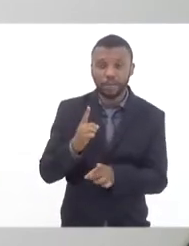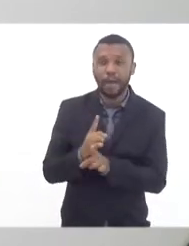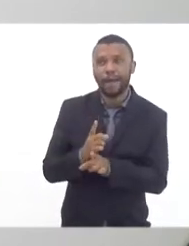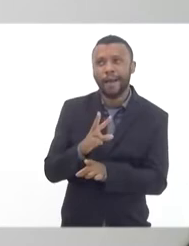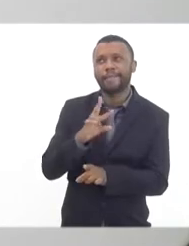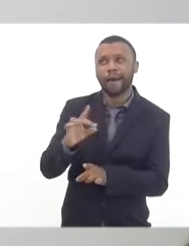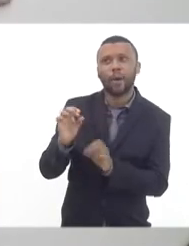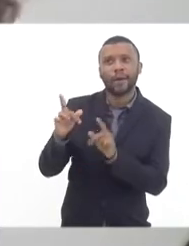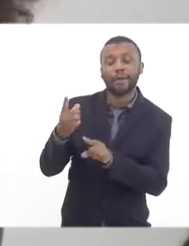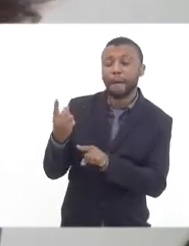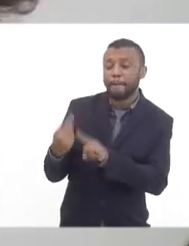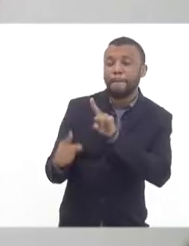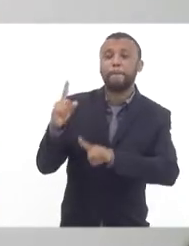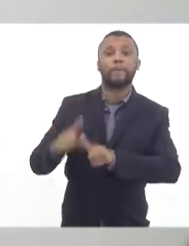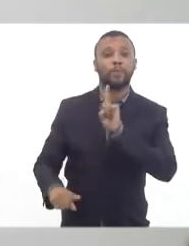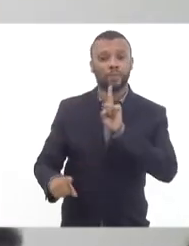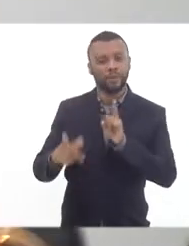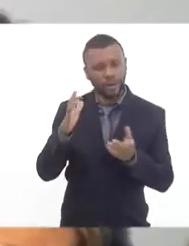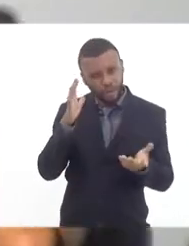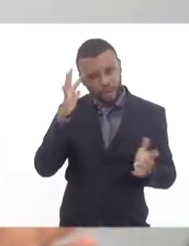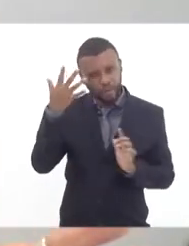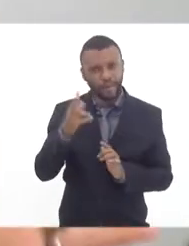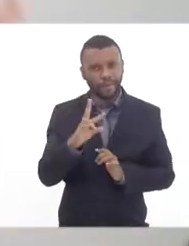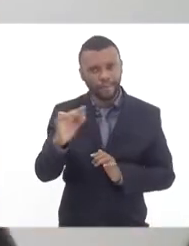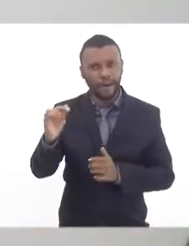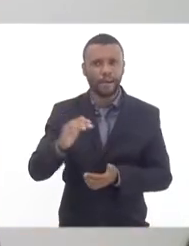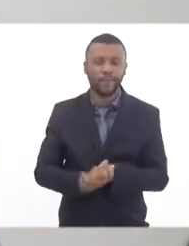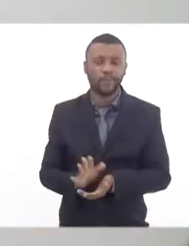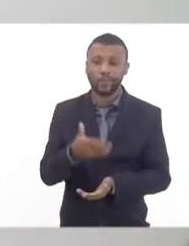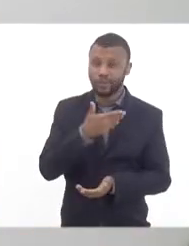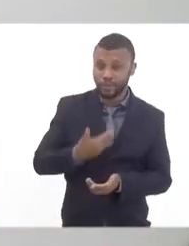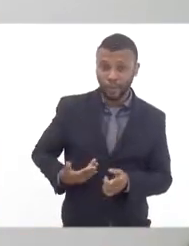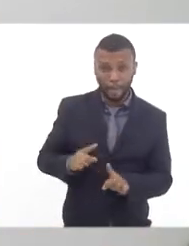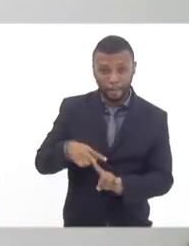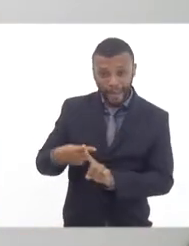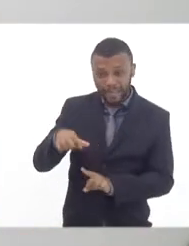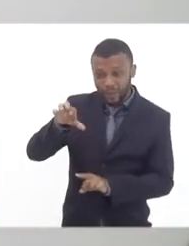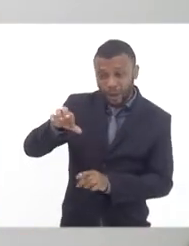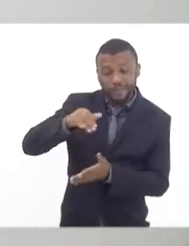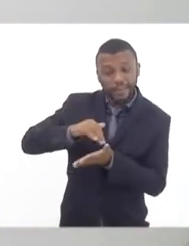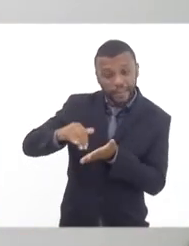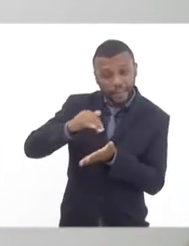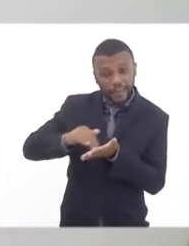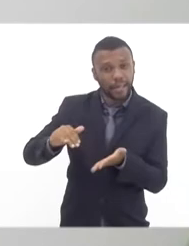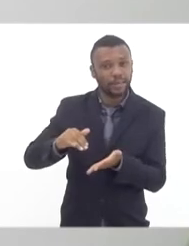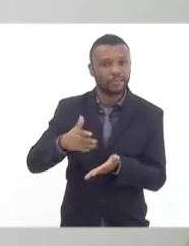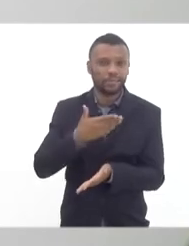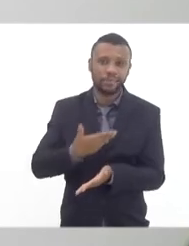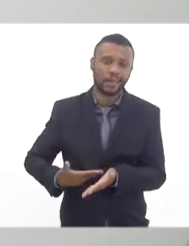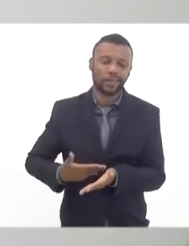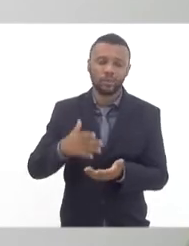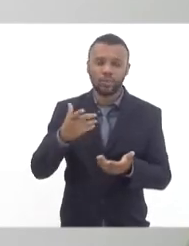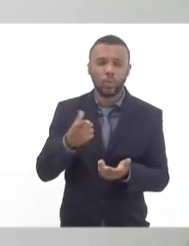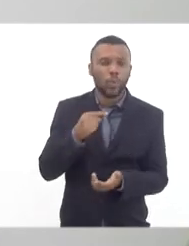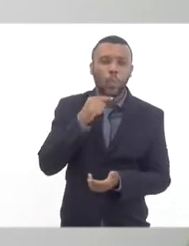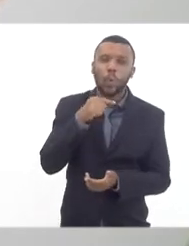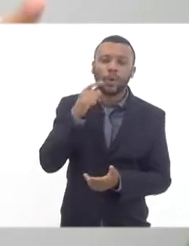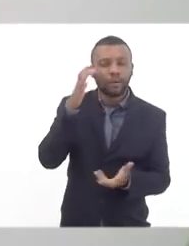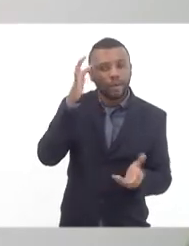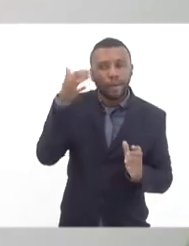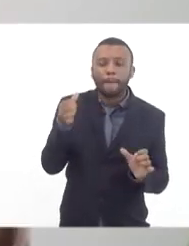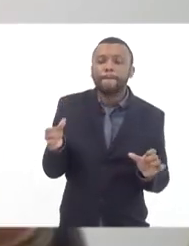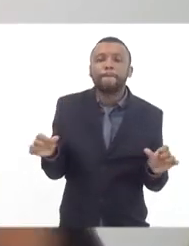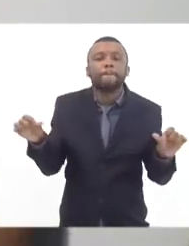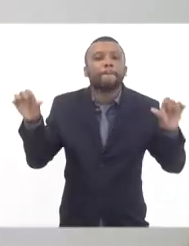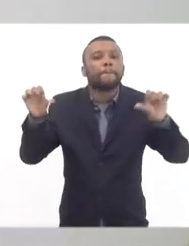mudar, né? O negócio agora vai resolver. O governador e 9 secretários de Estado, né, não resolveu. E piorou,